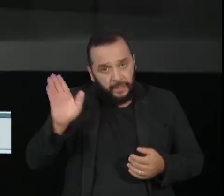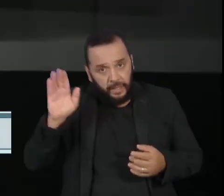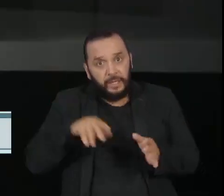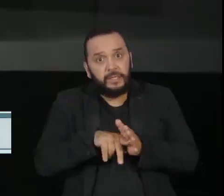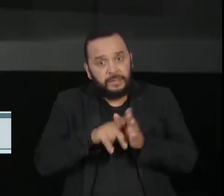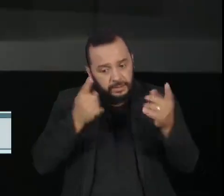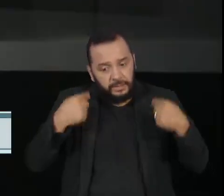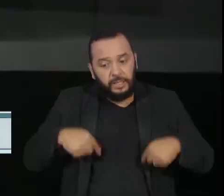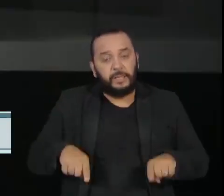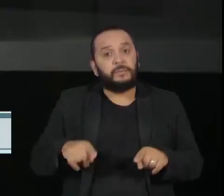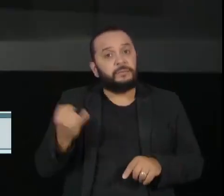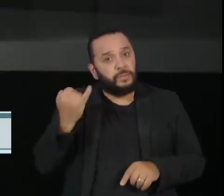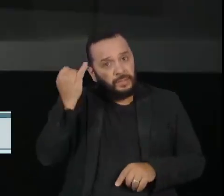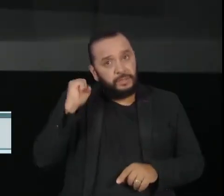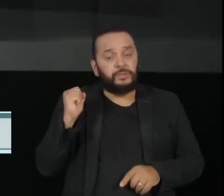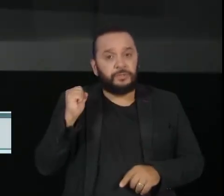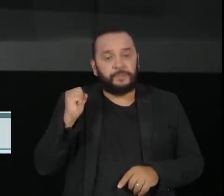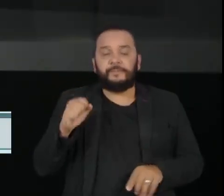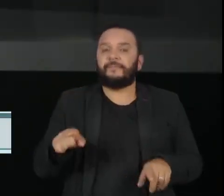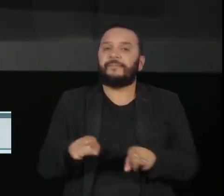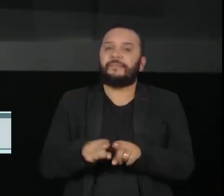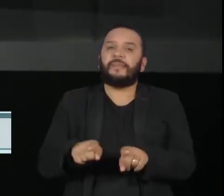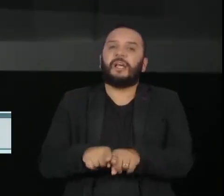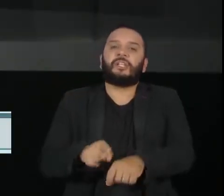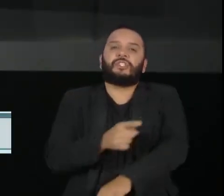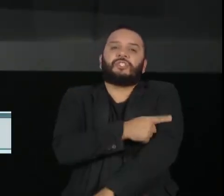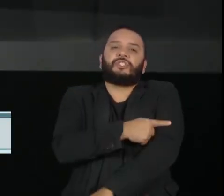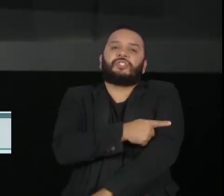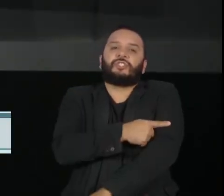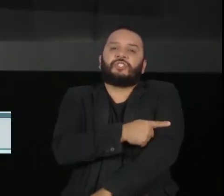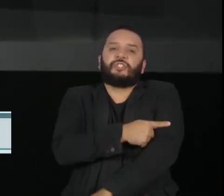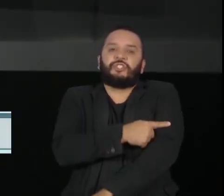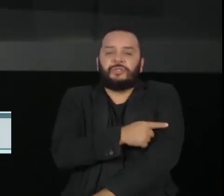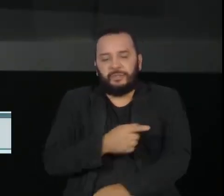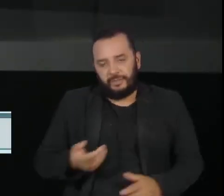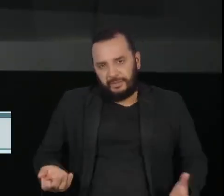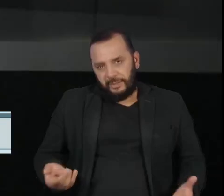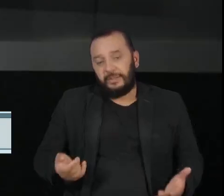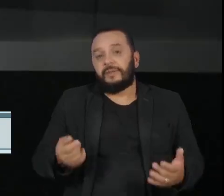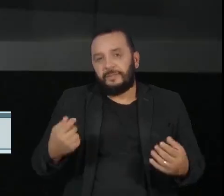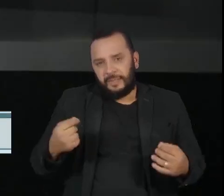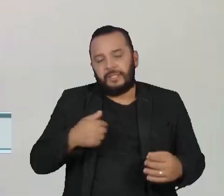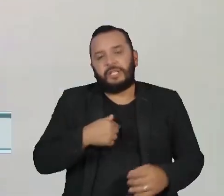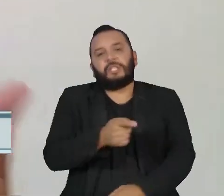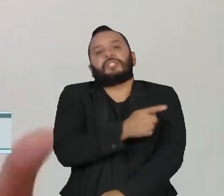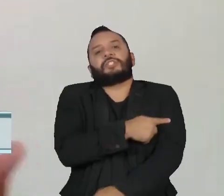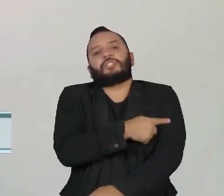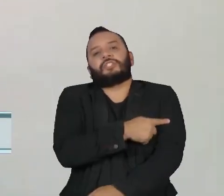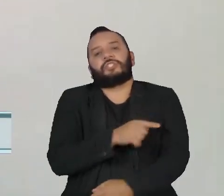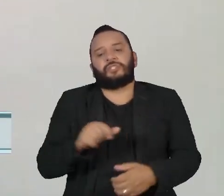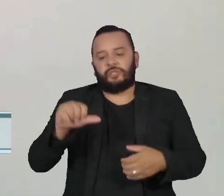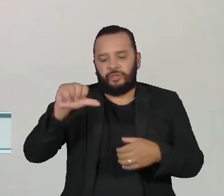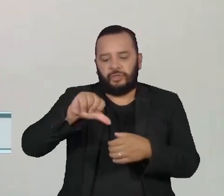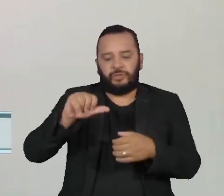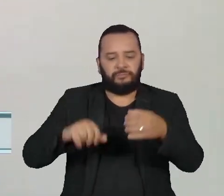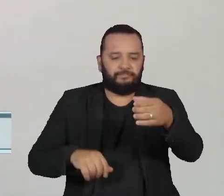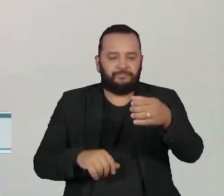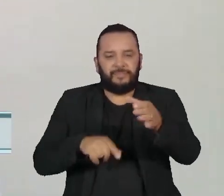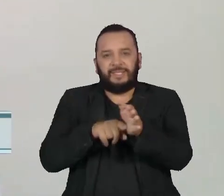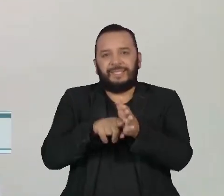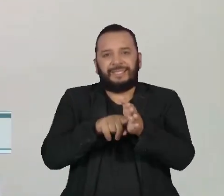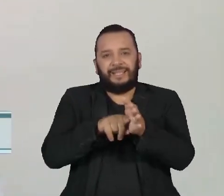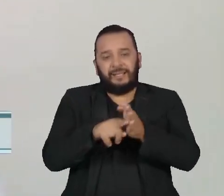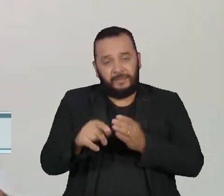Então, a mensagem principal é essa. É lógico que nos estágios moderados e avançados, o paciente pode ter